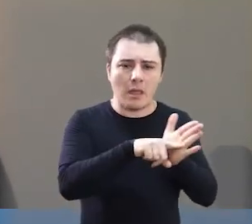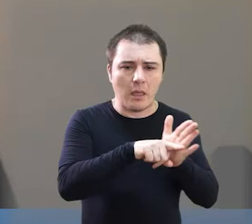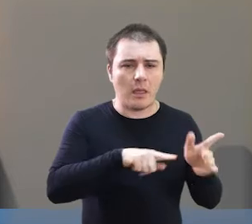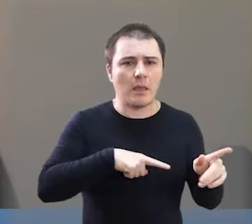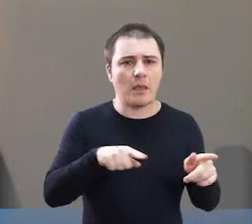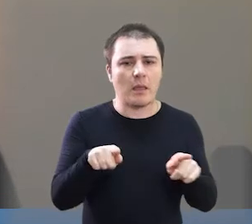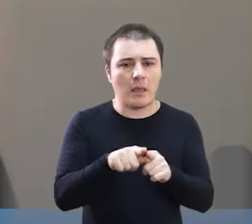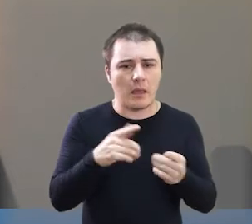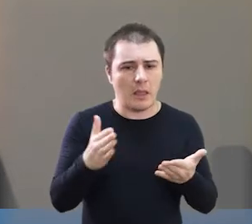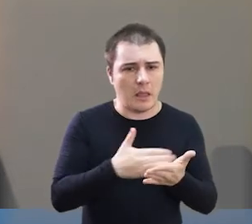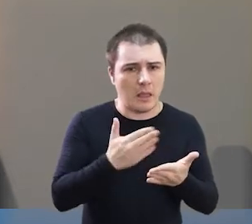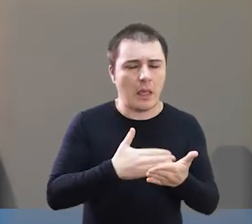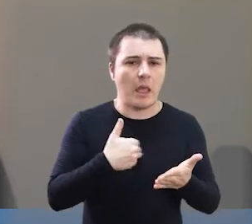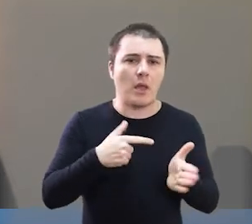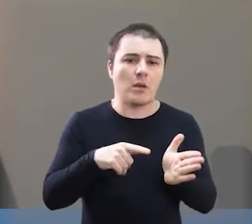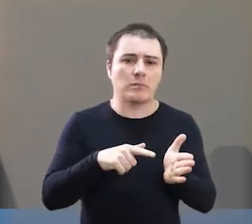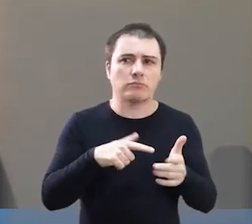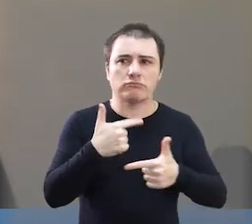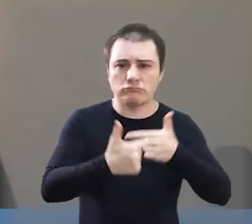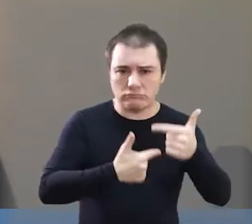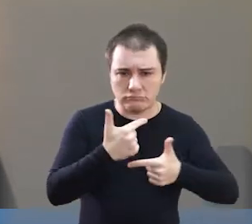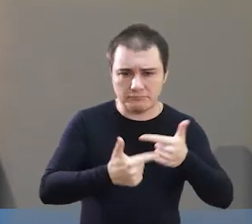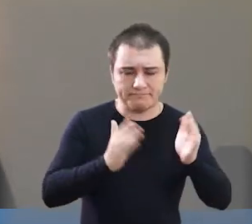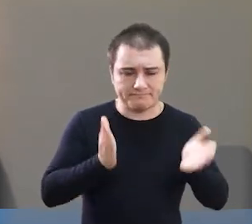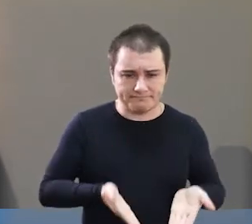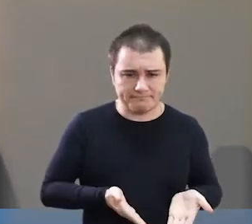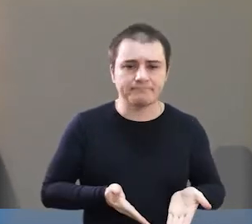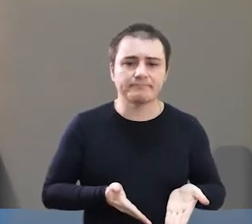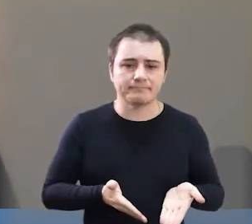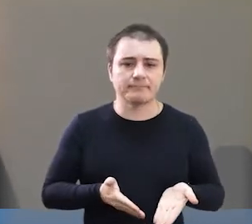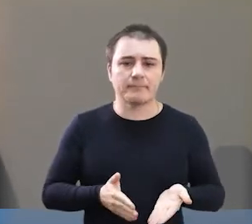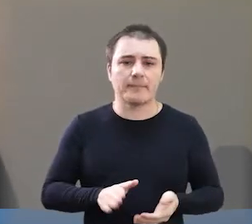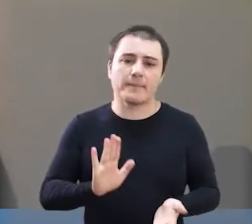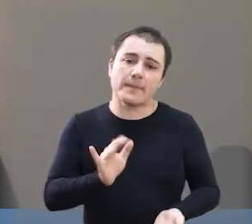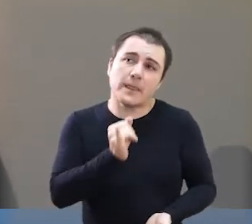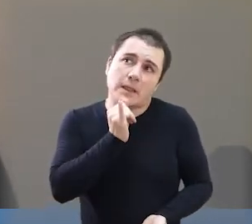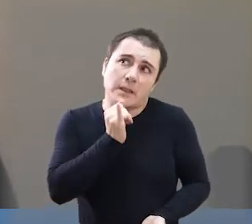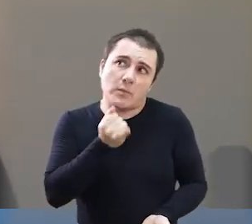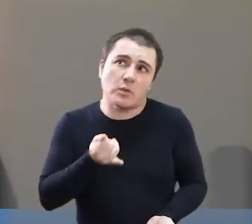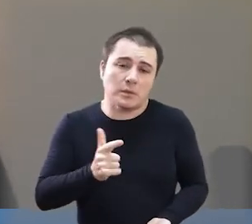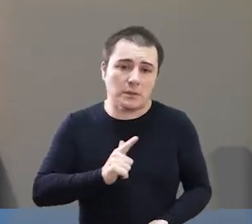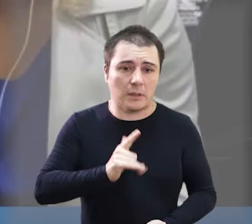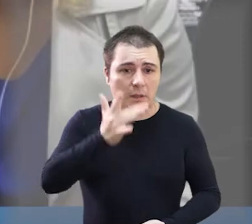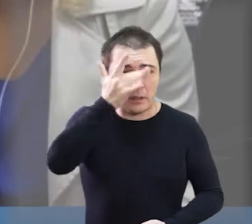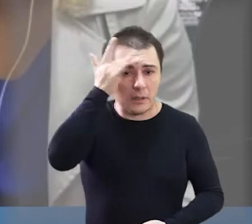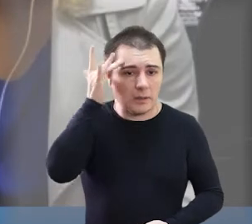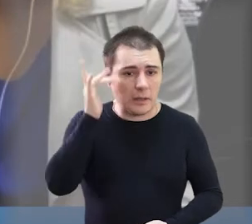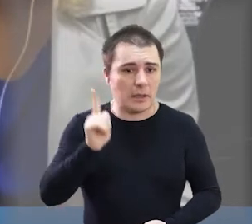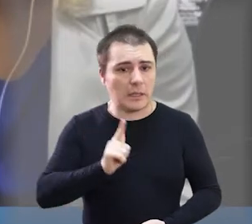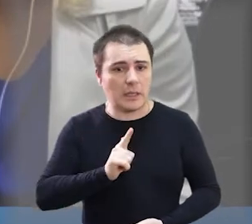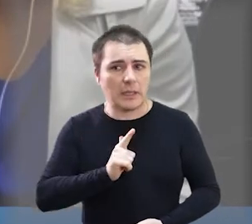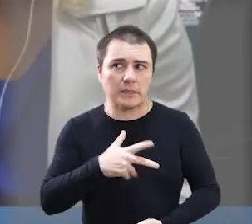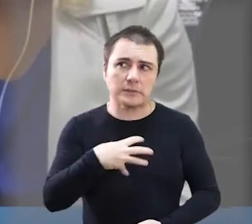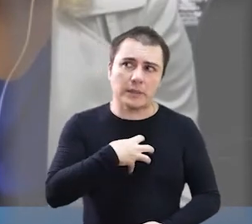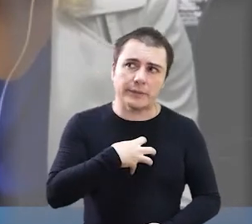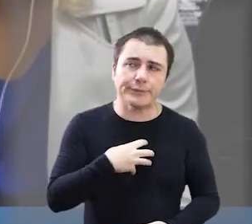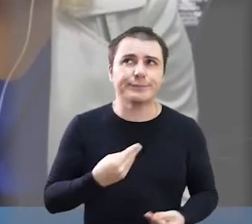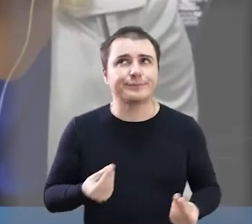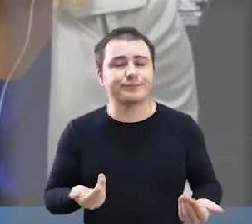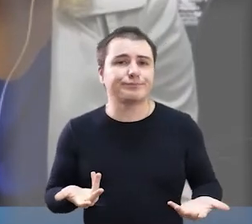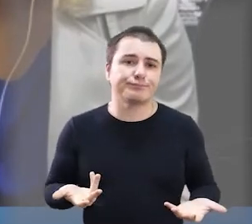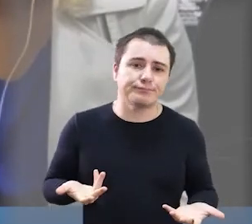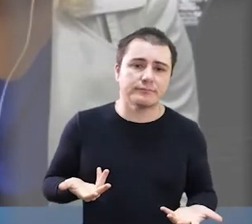livro que eu trabalhei em cima dele, que eu escrevi, por exemplo, tem pessoas que elas têm assim, uma espécie